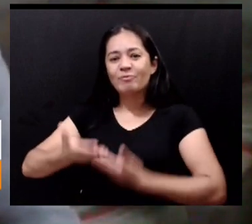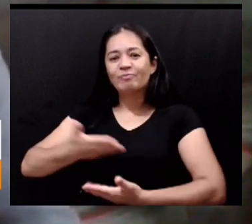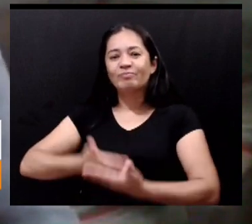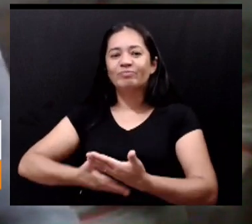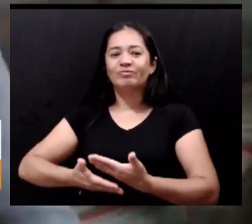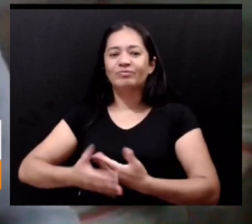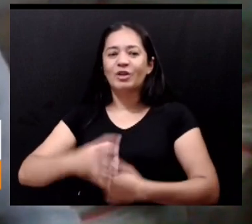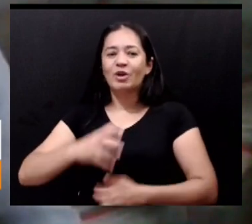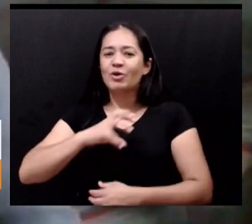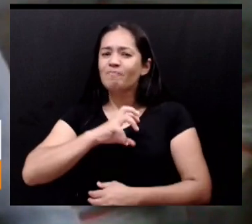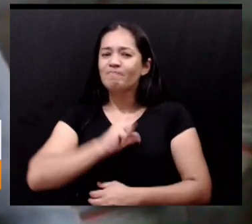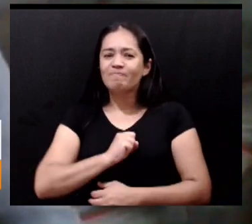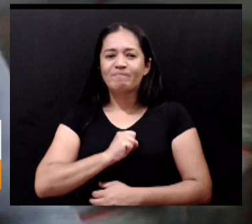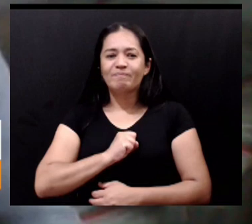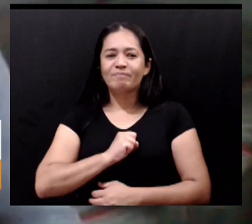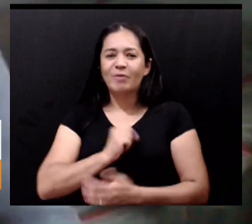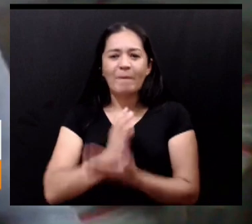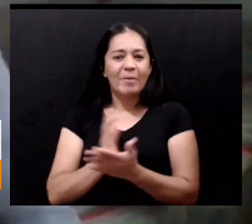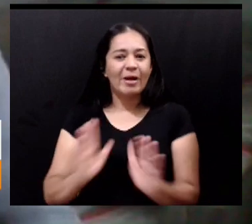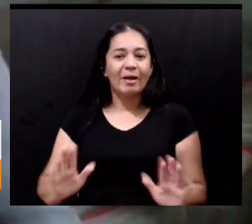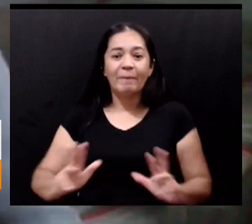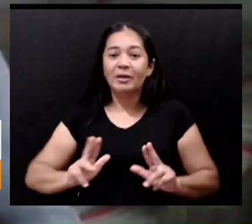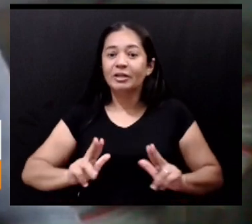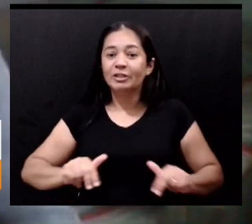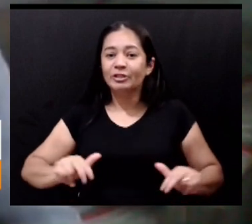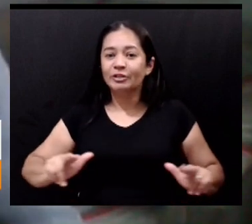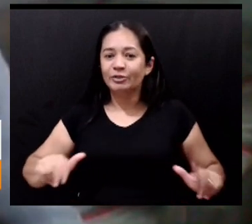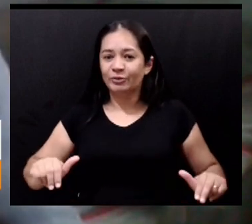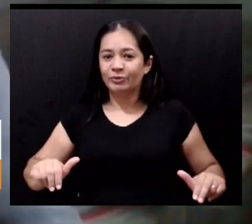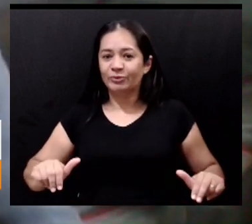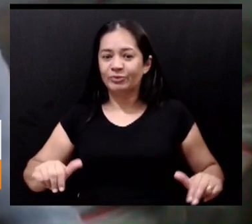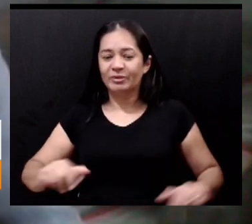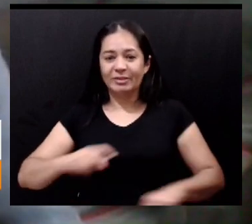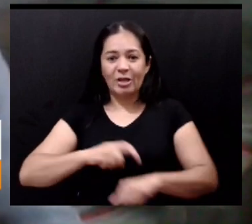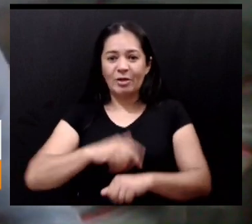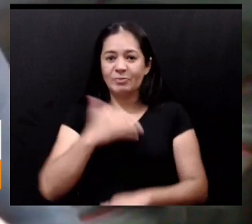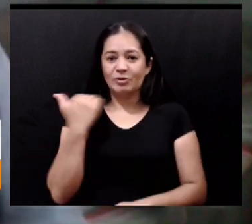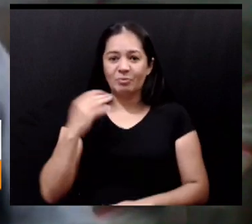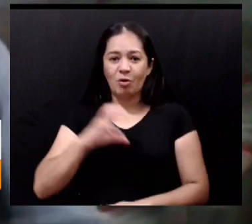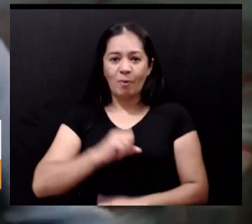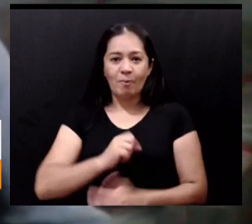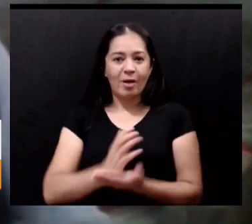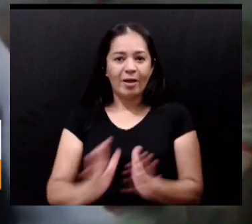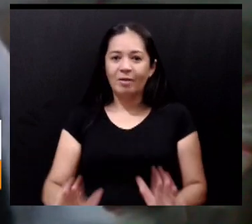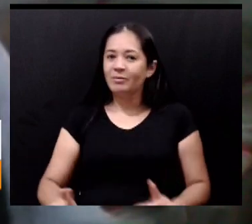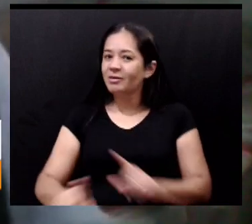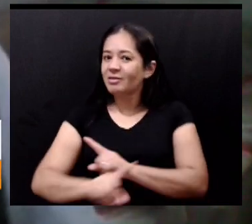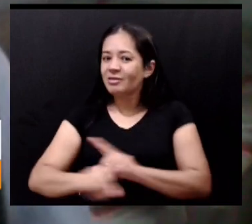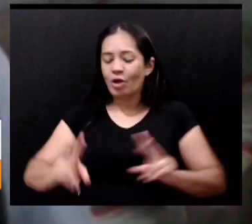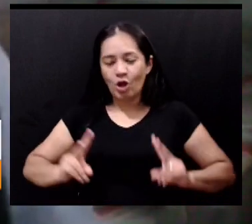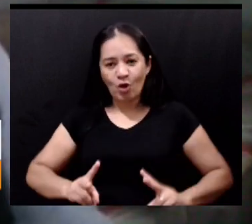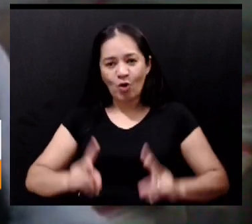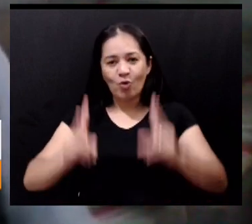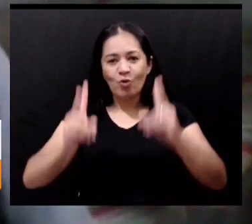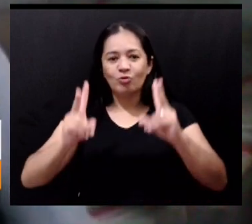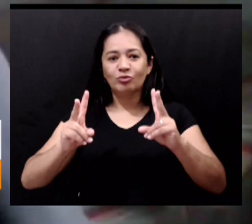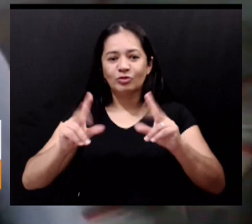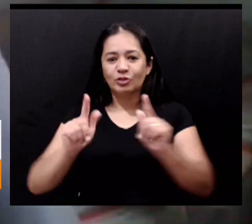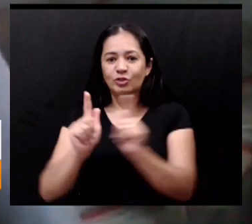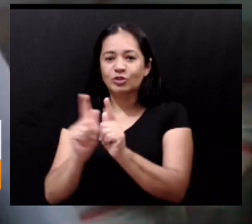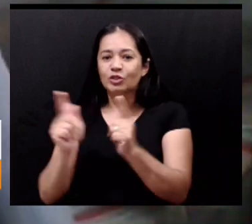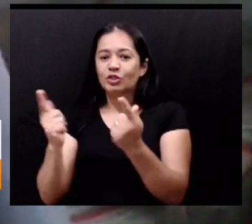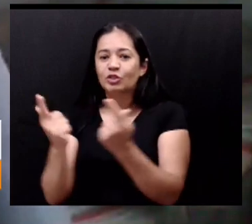não acaba quando a pessoa se vai. Ele continua. E nos grupos de apoio, nós